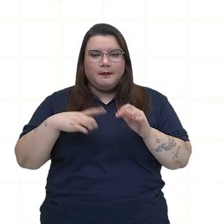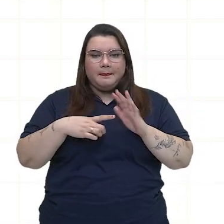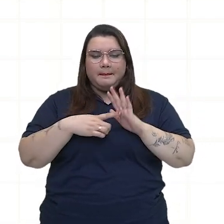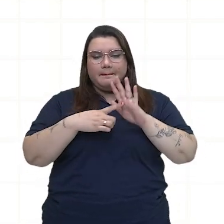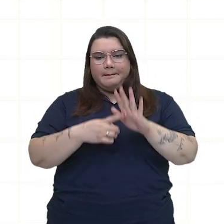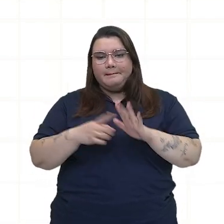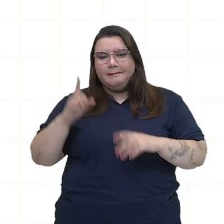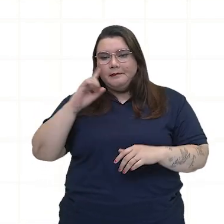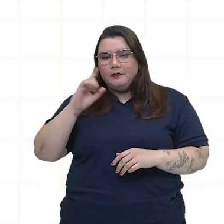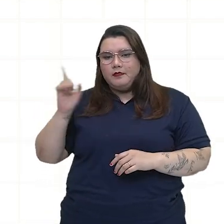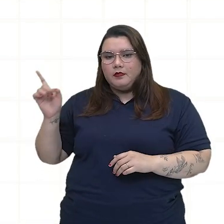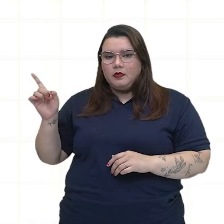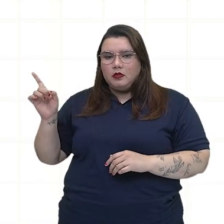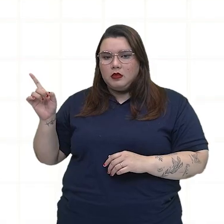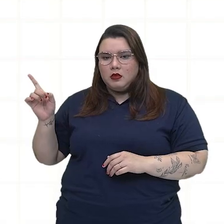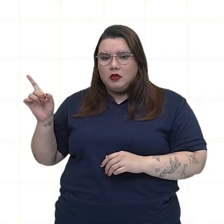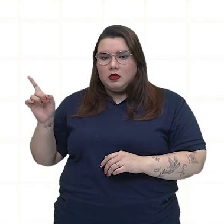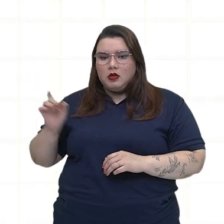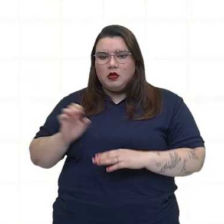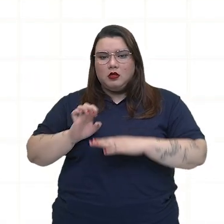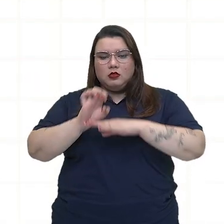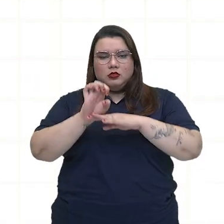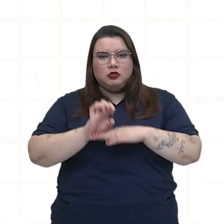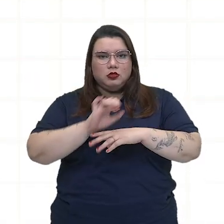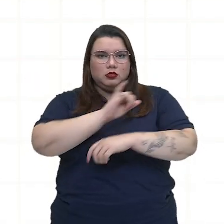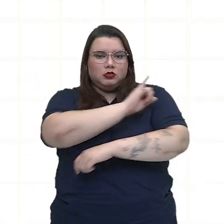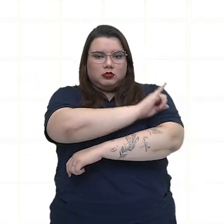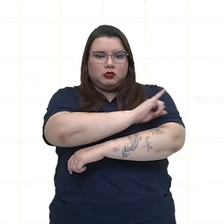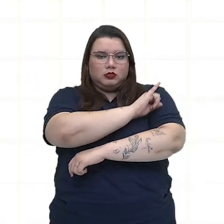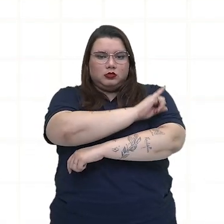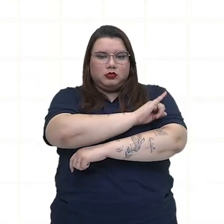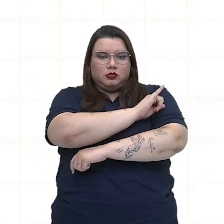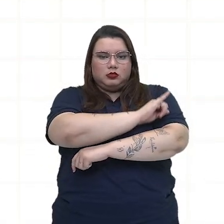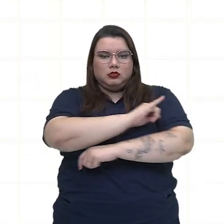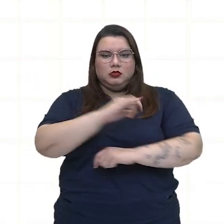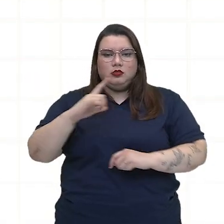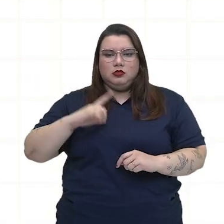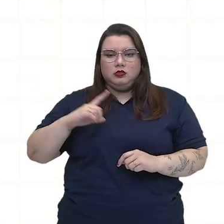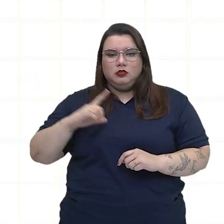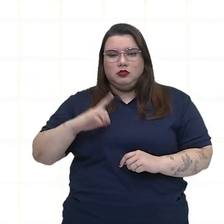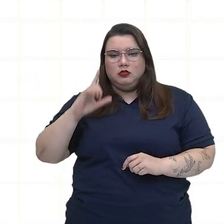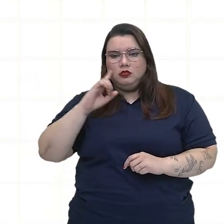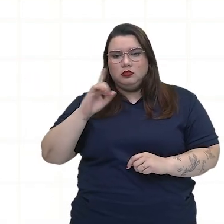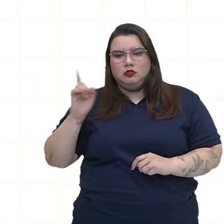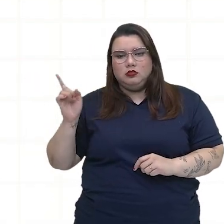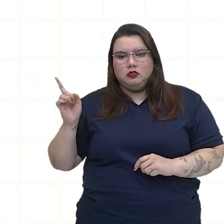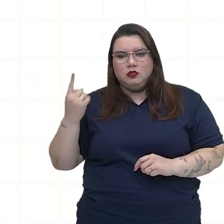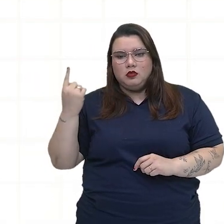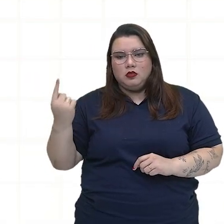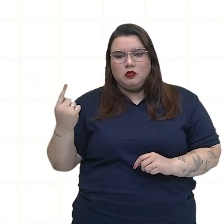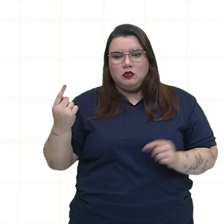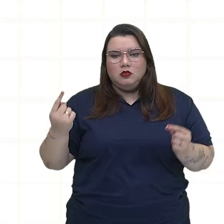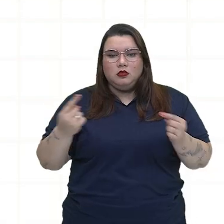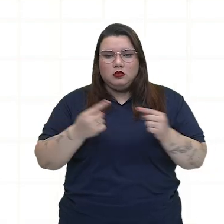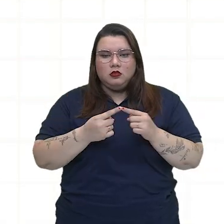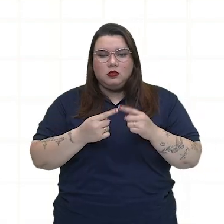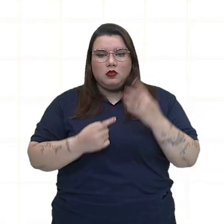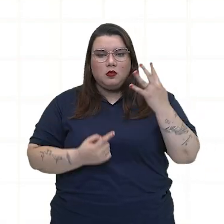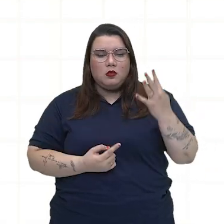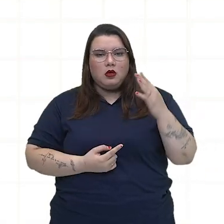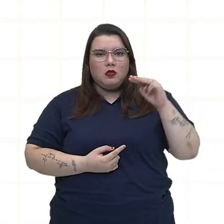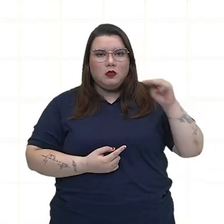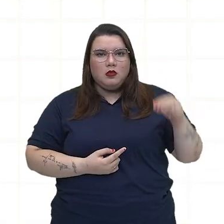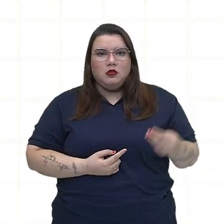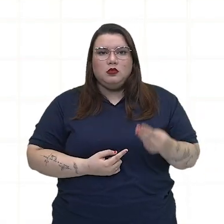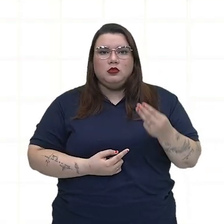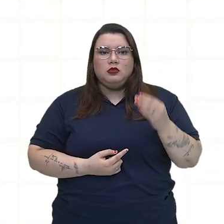destaque o estado do Rio de Janeiro, aonde eu vou ter 1 para 4 milhões